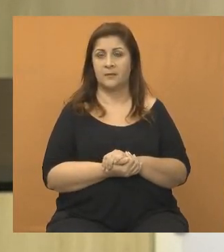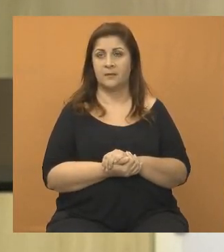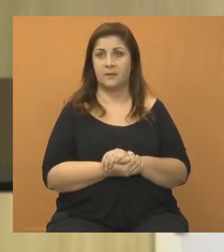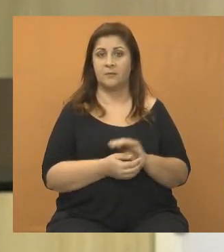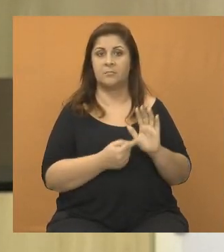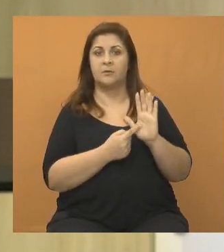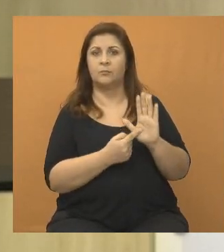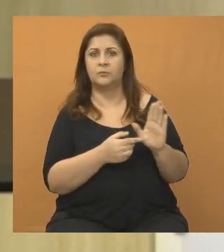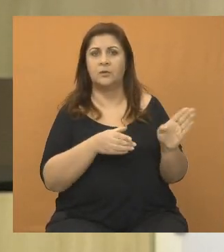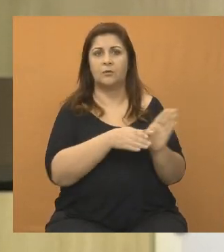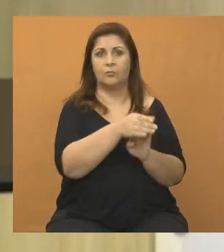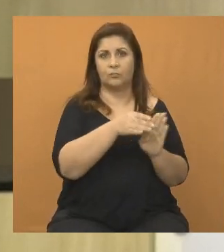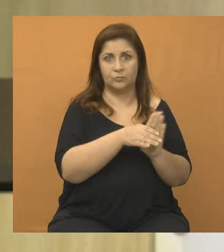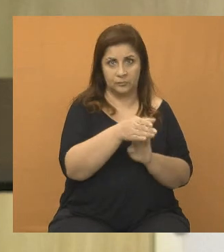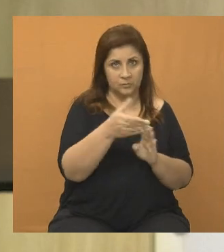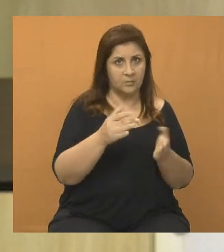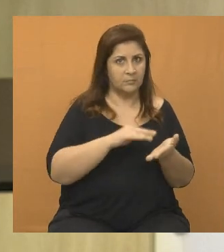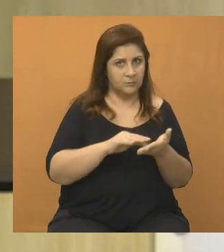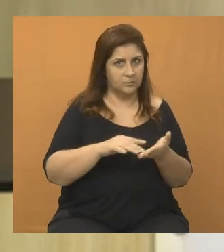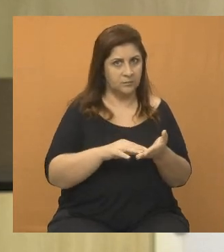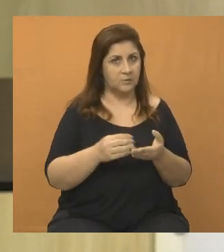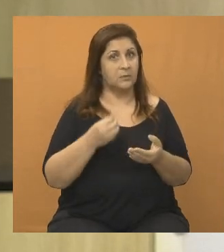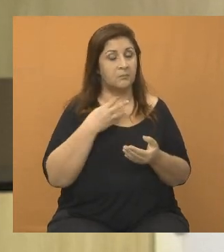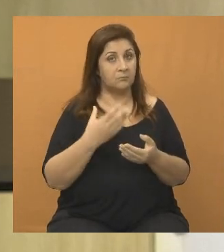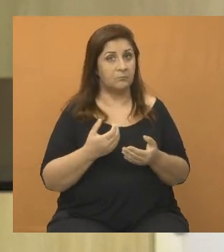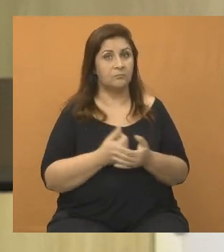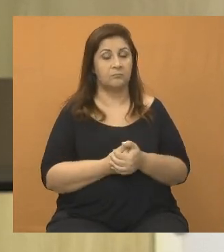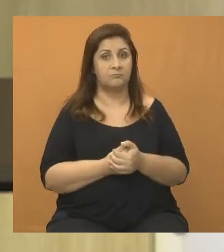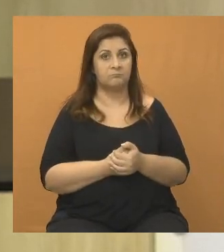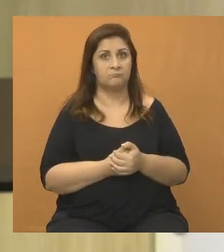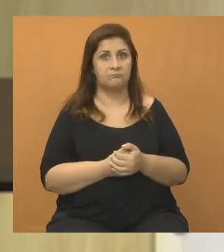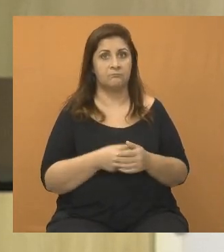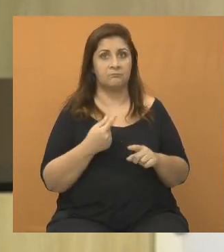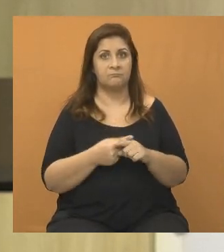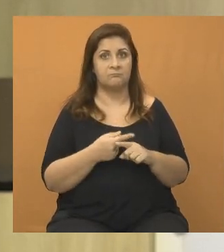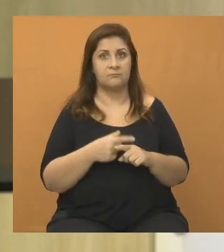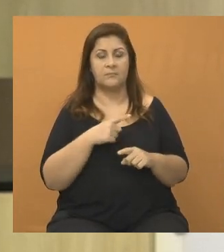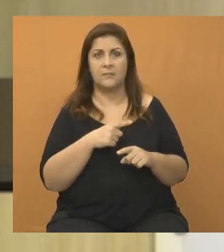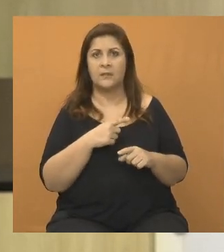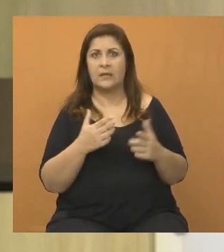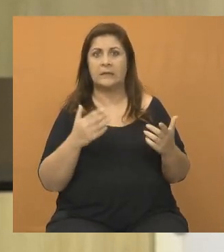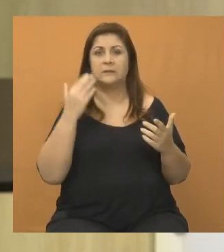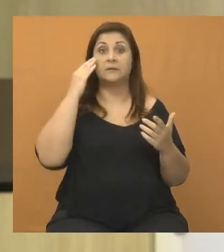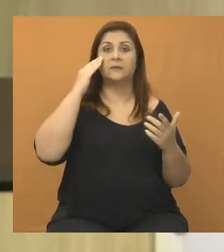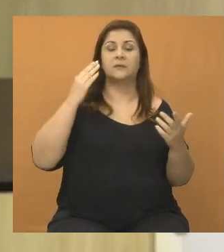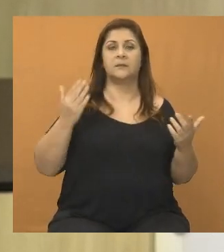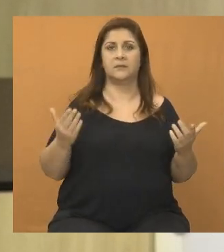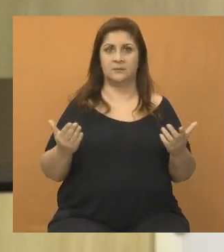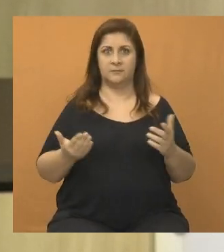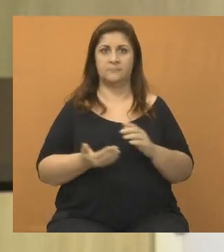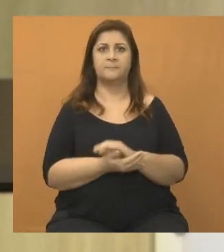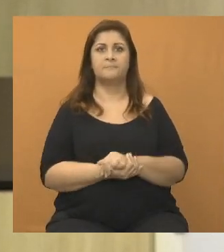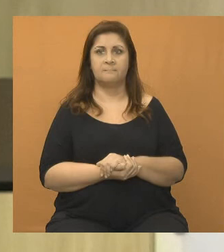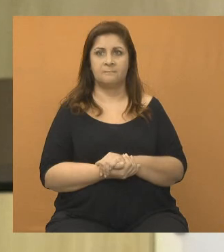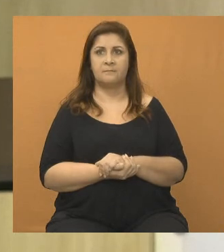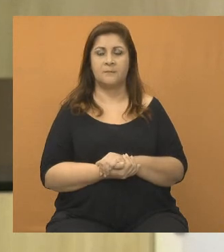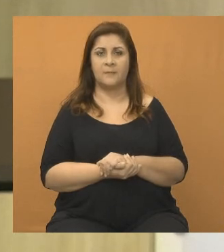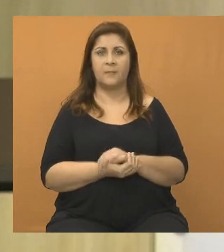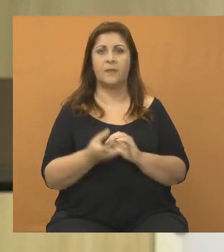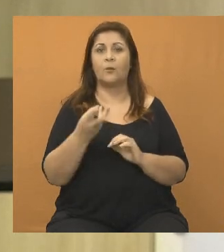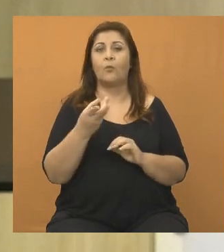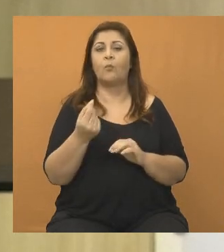e o aconselhamento do secretário de governo é bem-vindo, por conta que nós temos que ter a dimensão do quanto